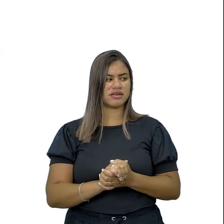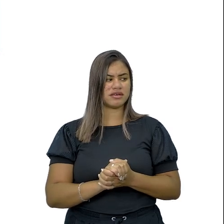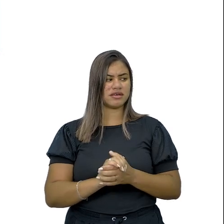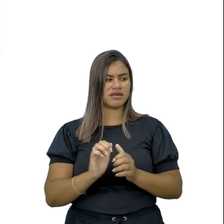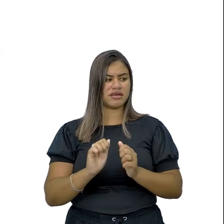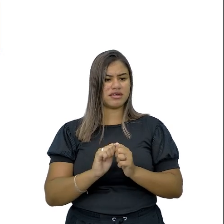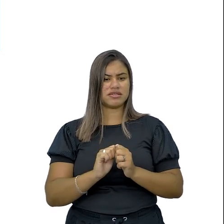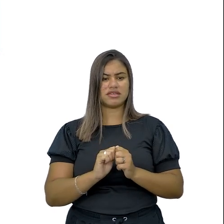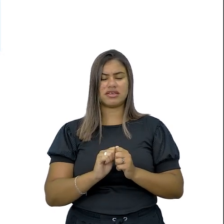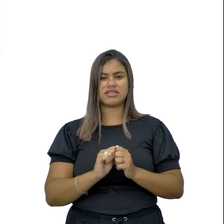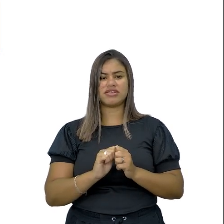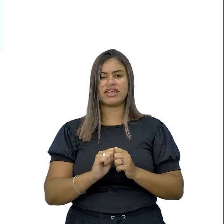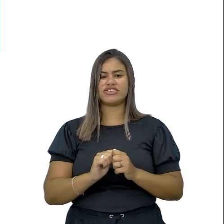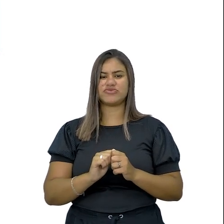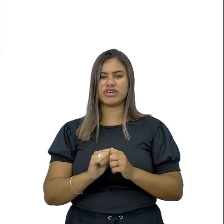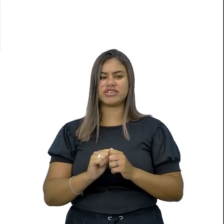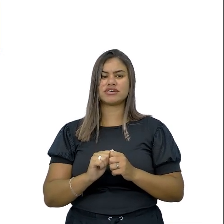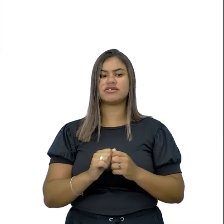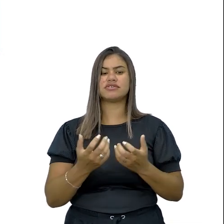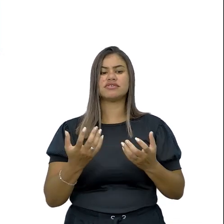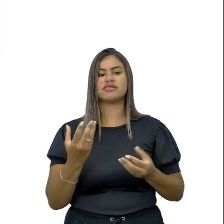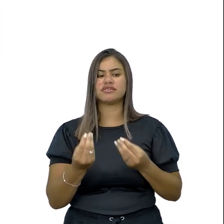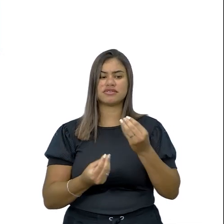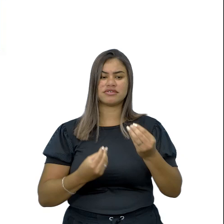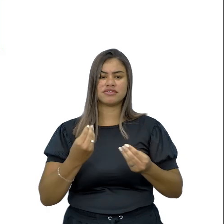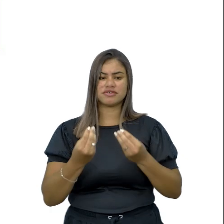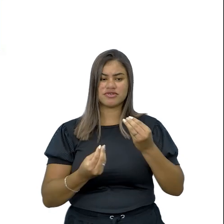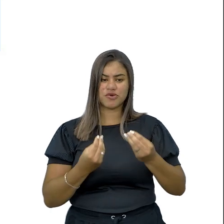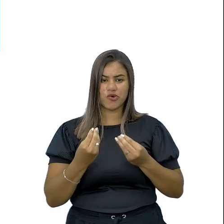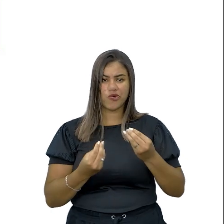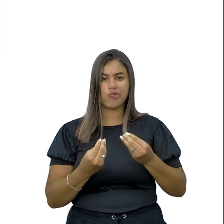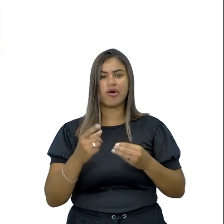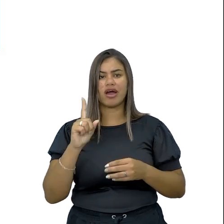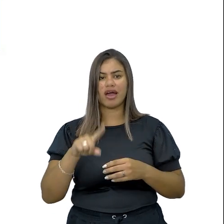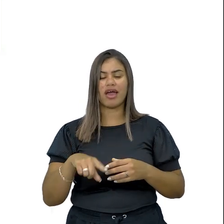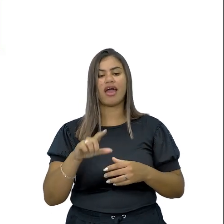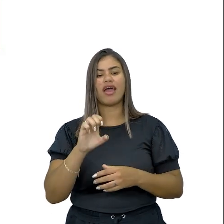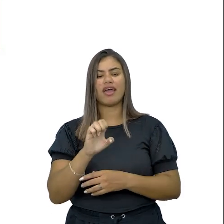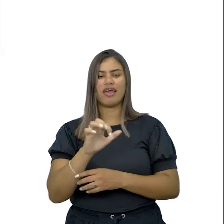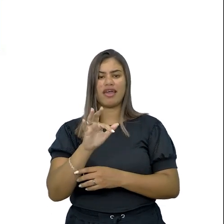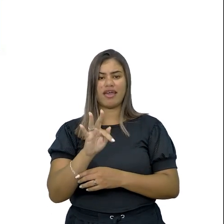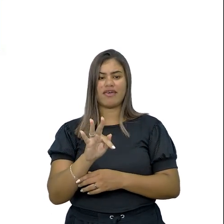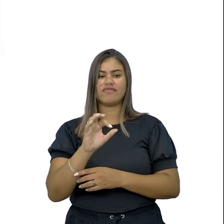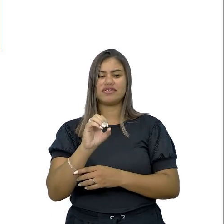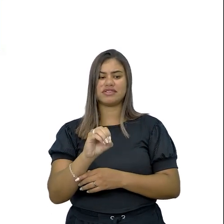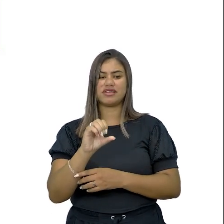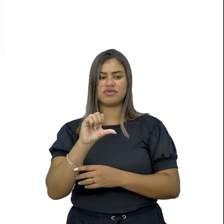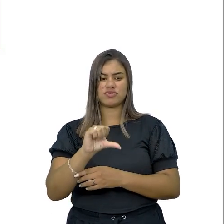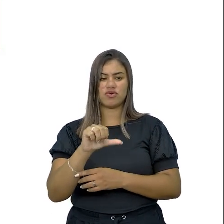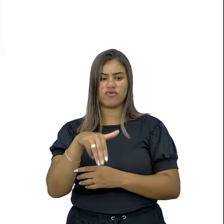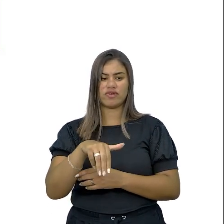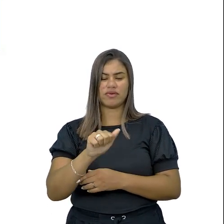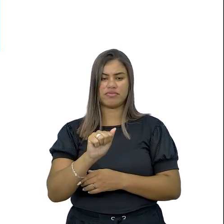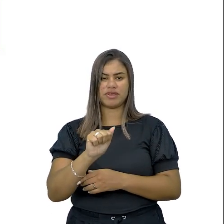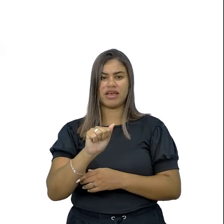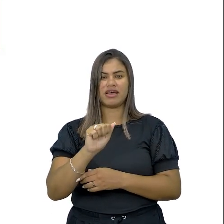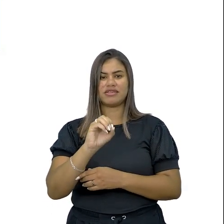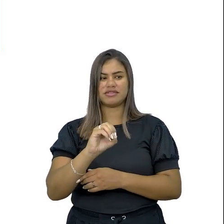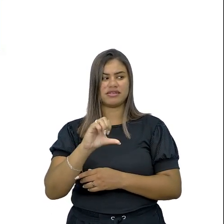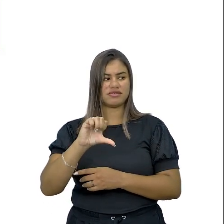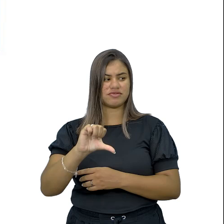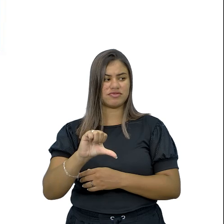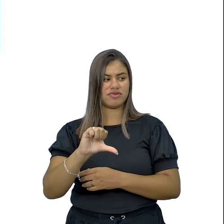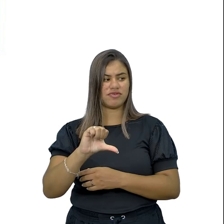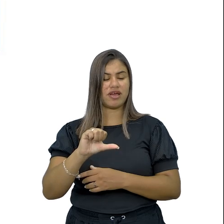atividade, a habilidade essencial a ser trabalhada é a EF09 e MA09. Aí você fala, mas Marco, é